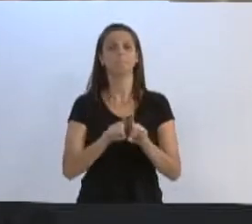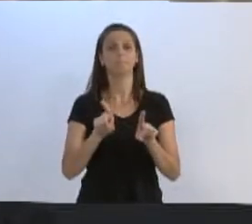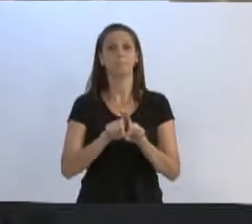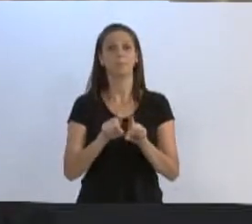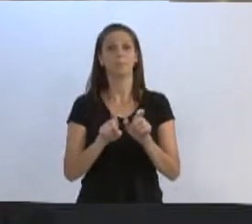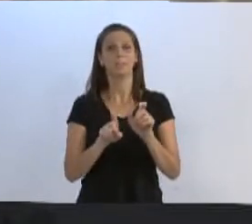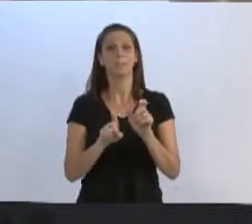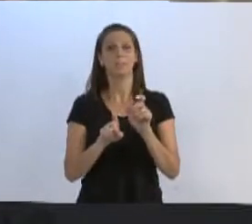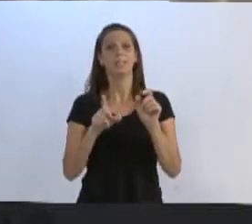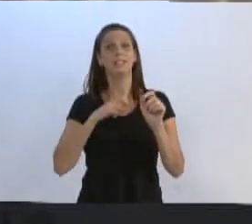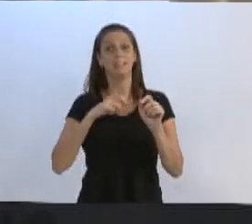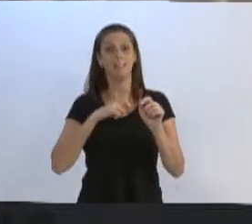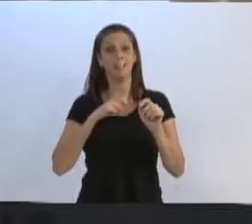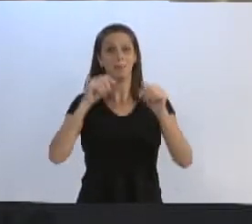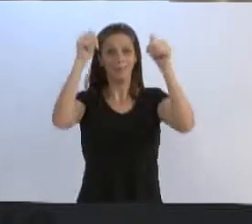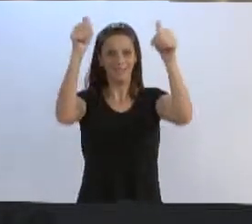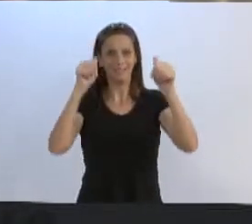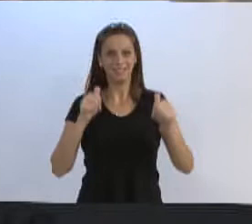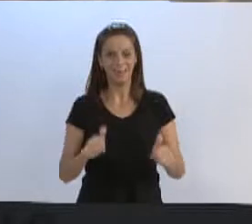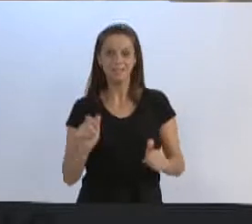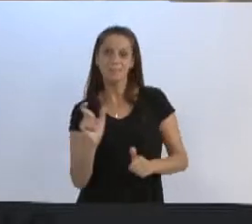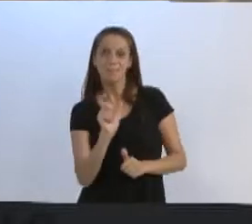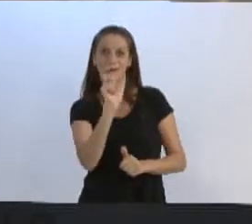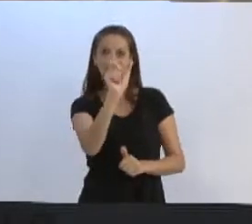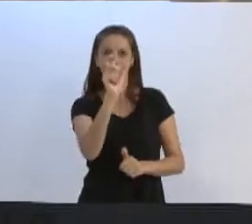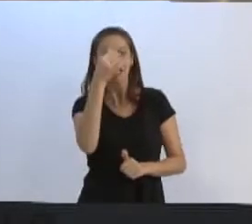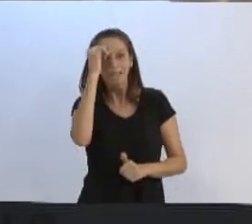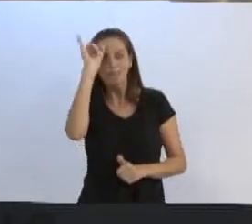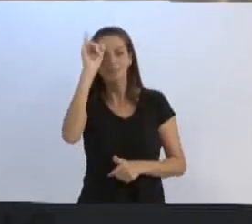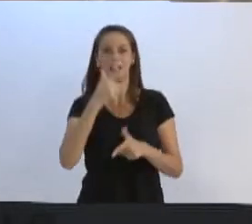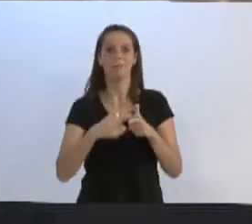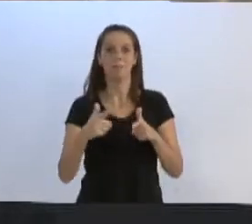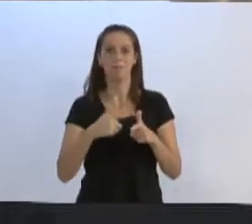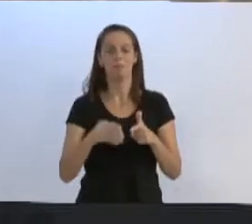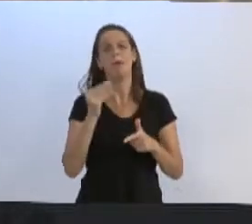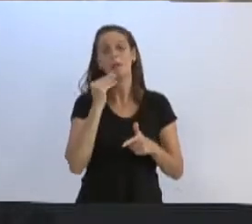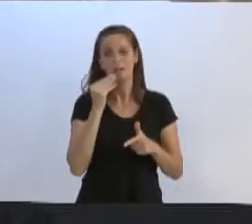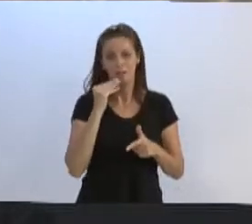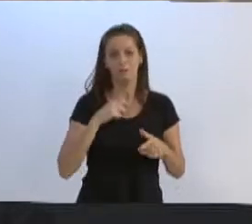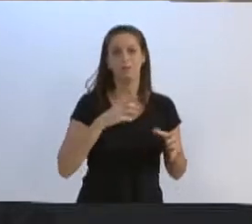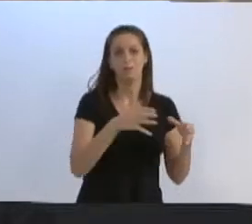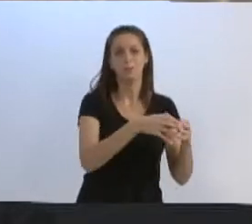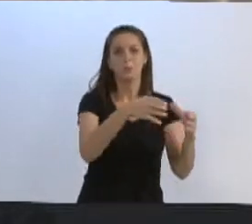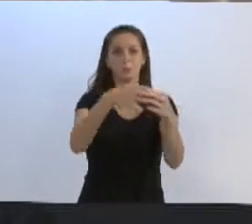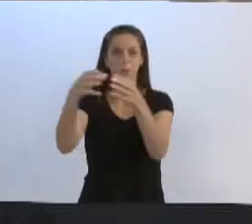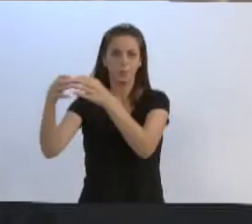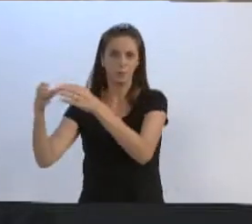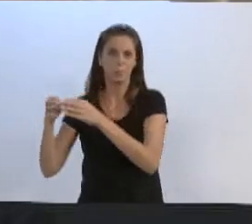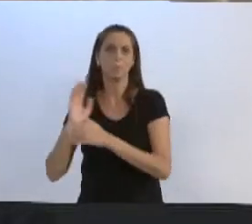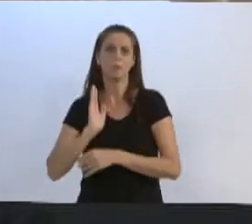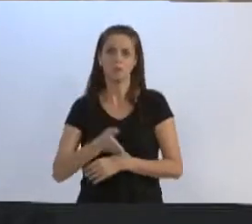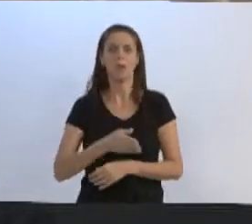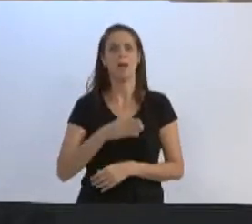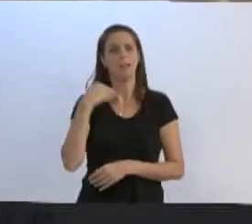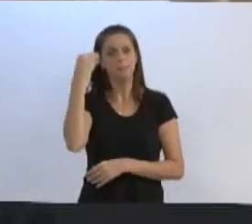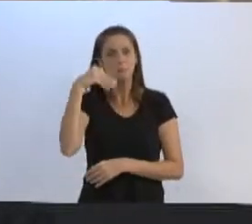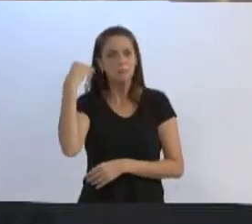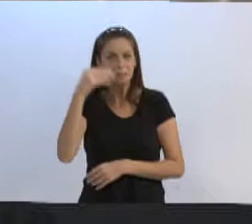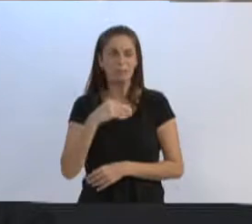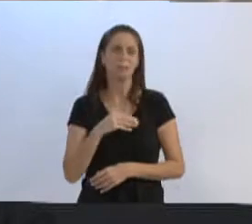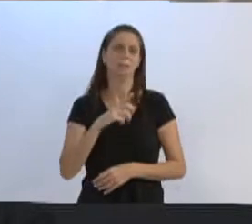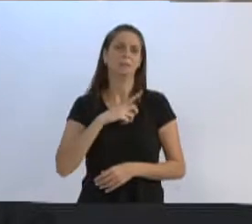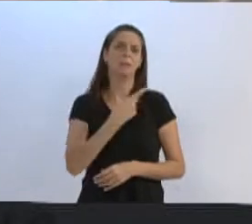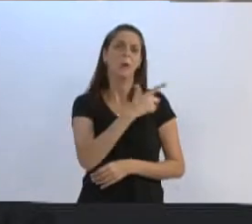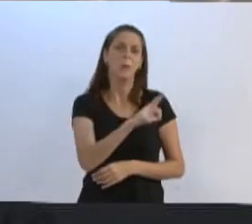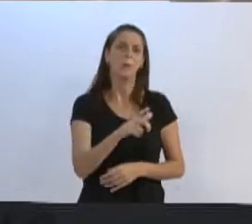palavra prevenção, não sem a sugestão das entidades que lidam com esse tema tão importante aqui na nossa cidade, que são Cruz